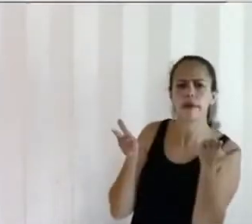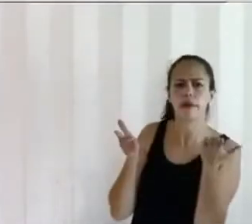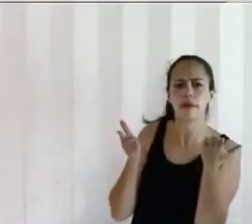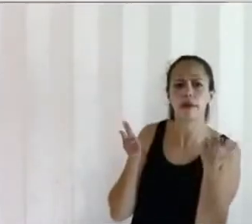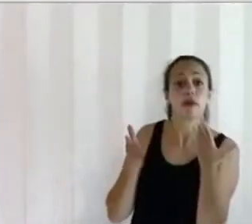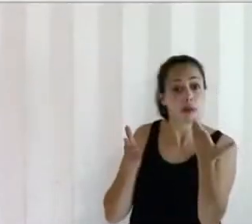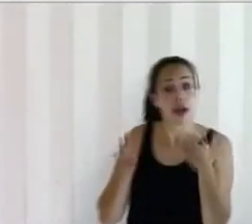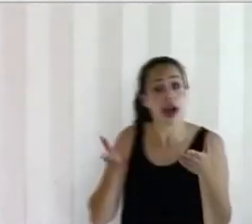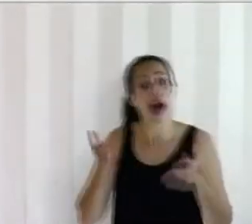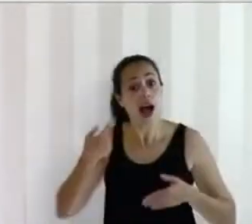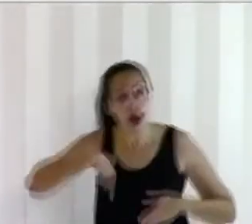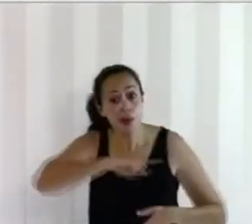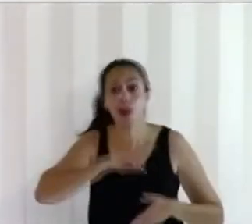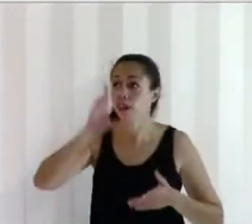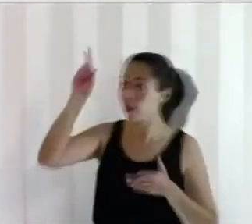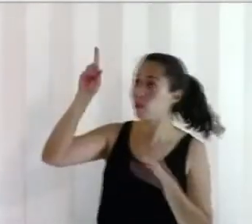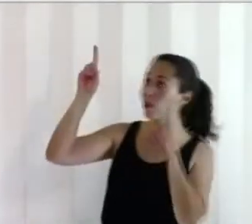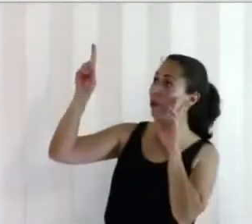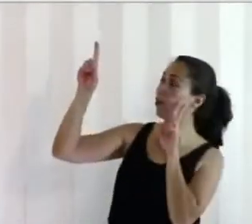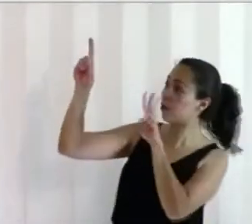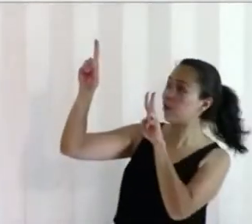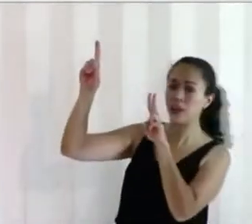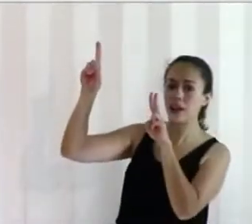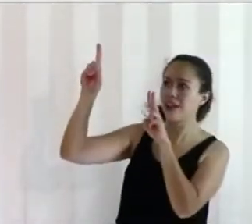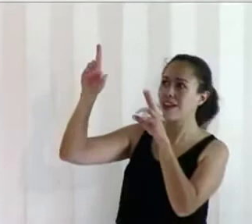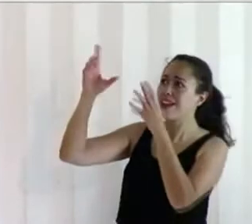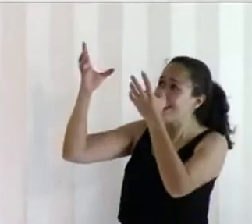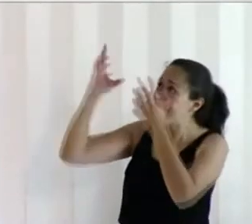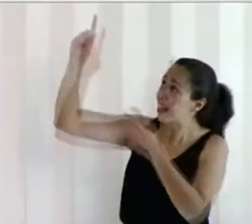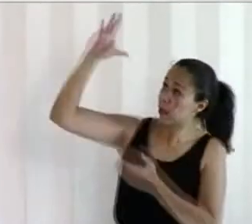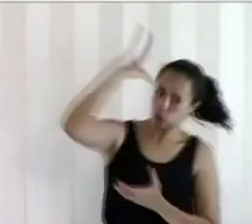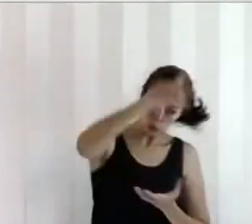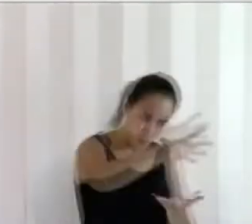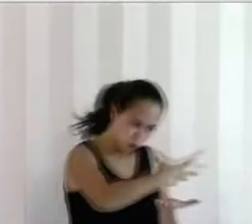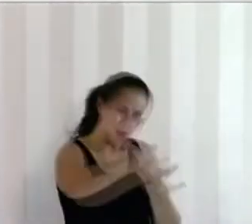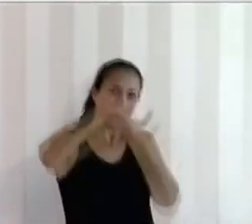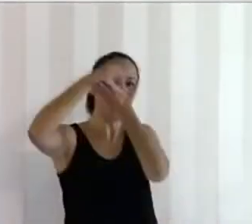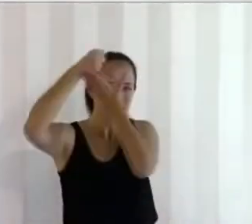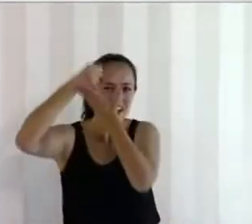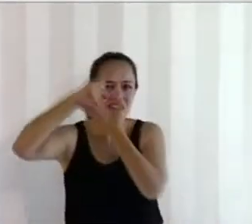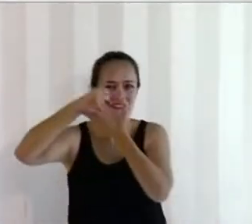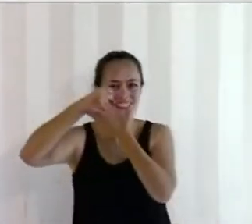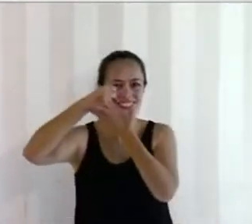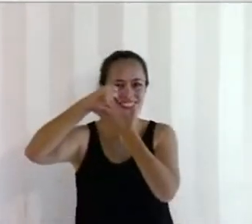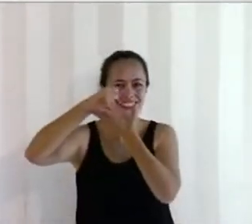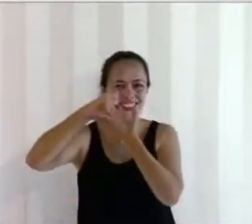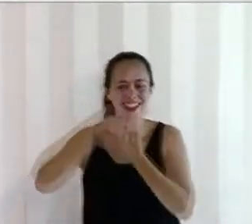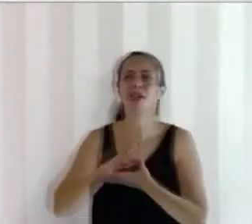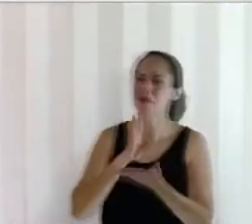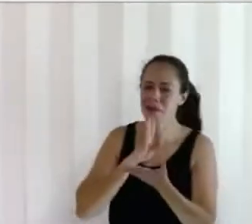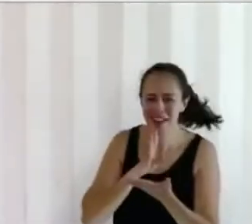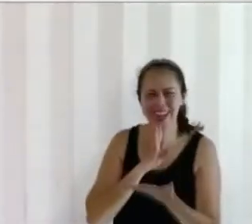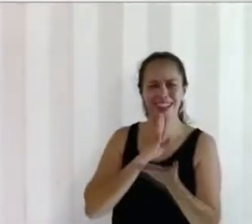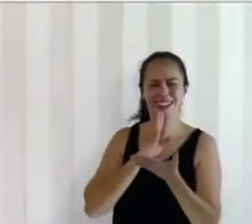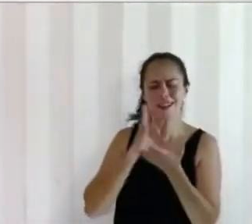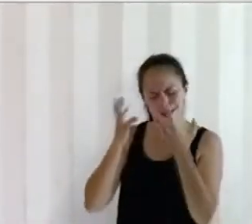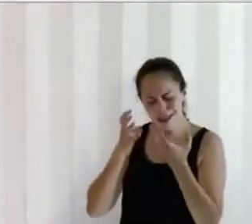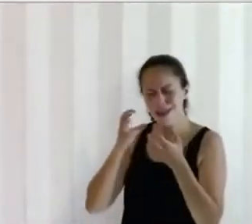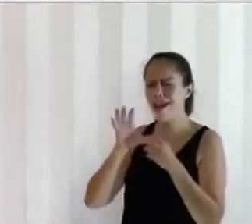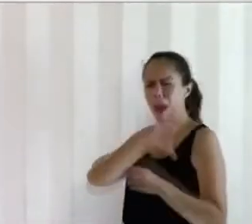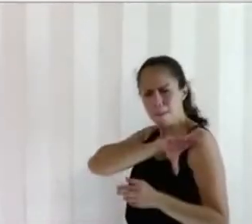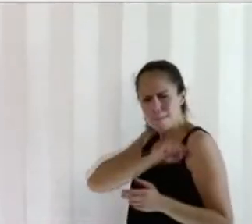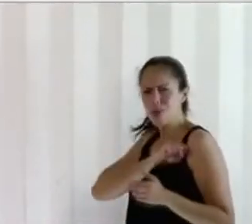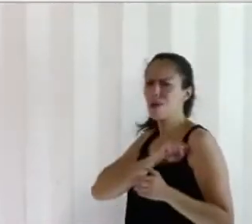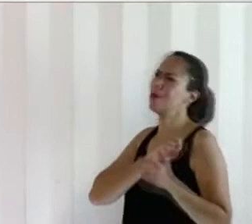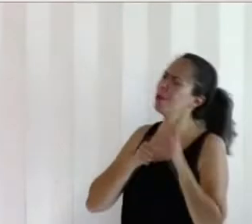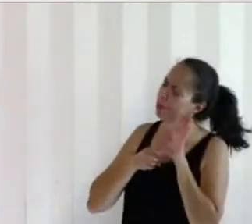a ironia, os escribas e os fariseus, parece-nos que eles queriam cumprir a vontade de